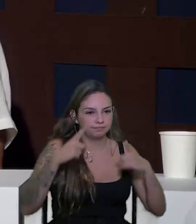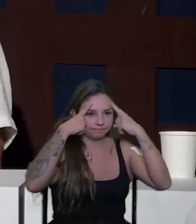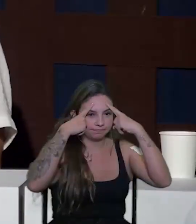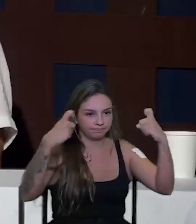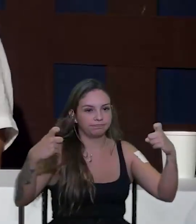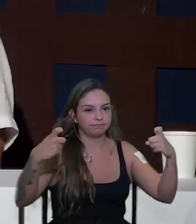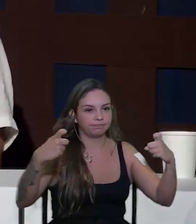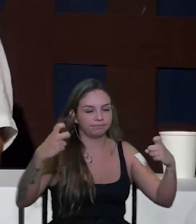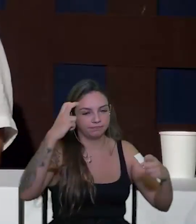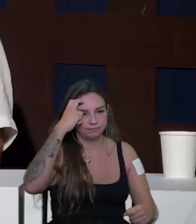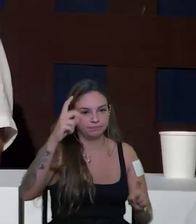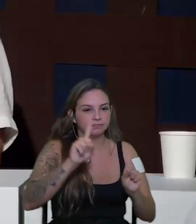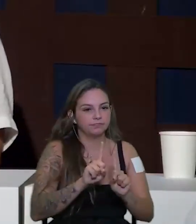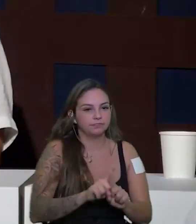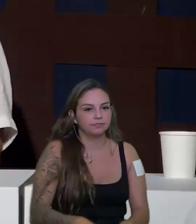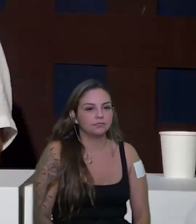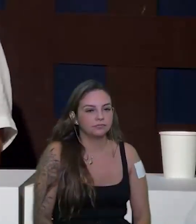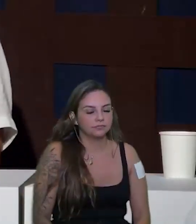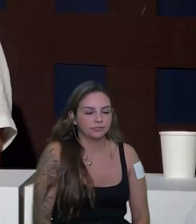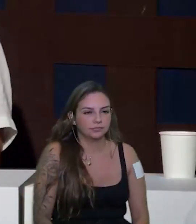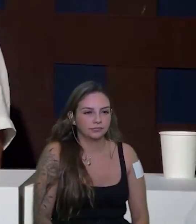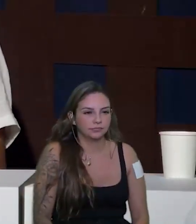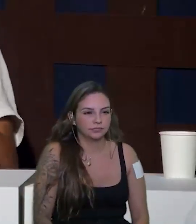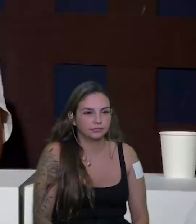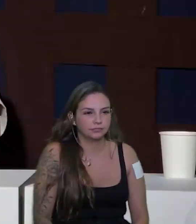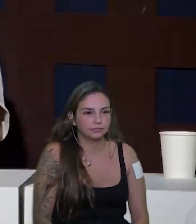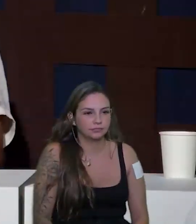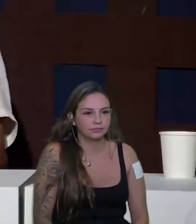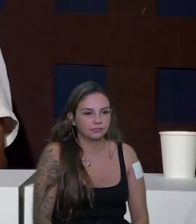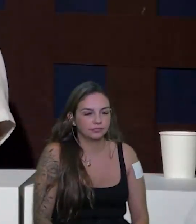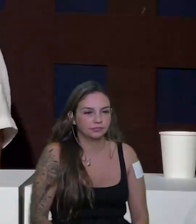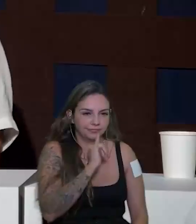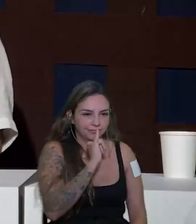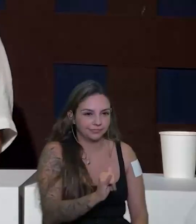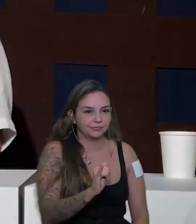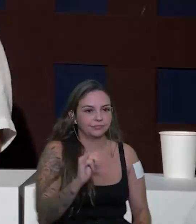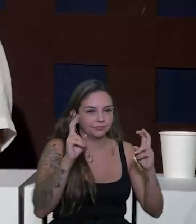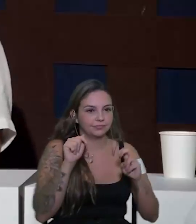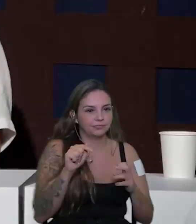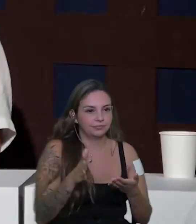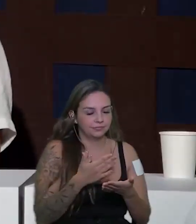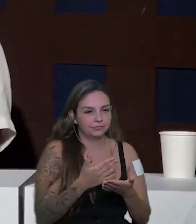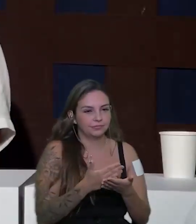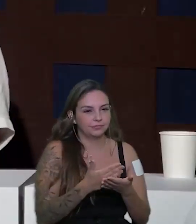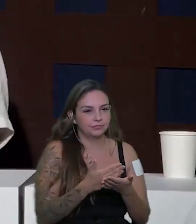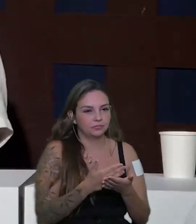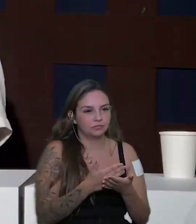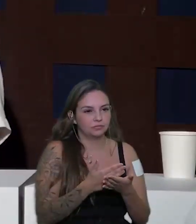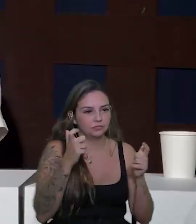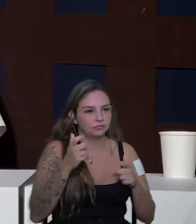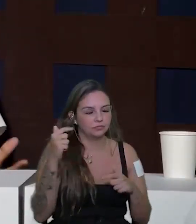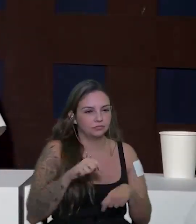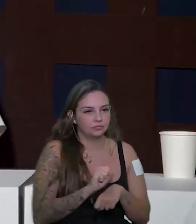violentas intelectualmente também. Né? Enfim, é um recado, né, sobre esse livro de onde eles